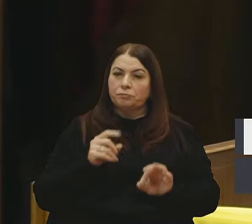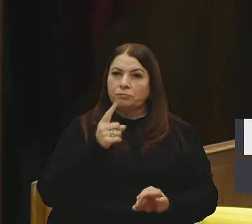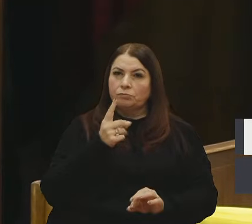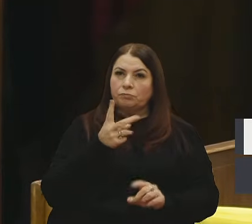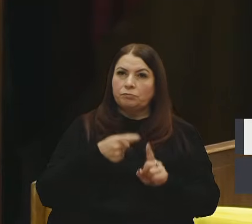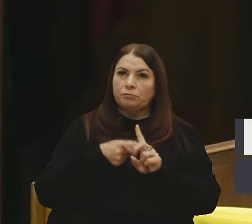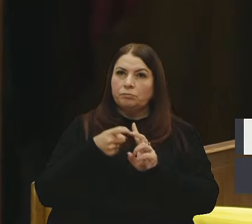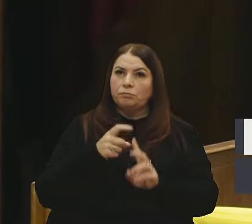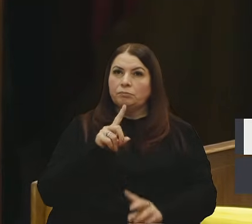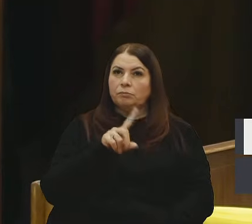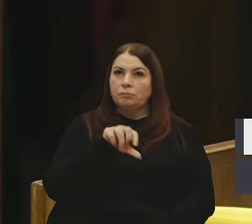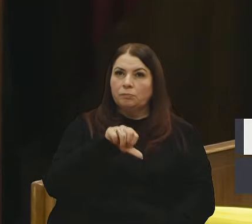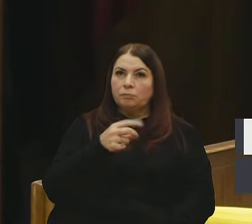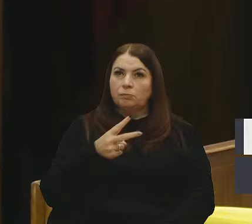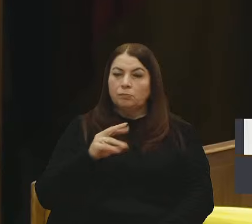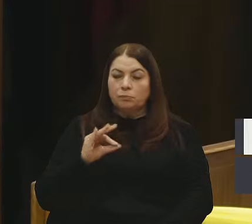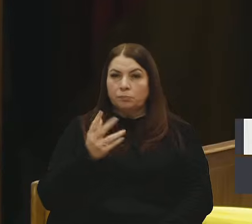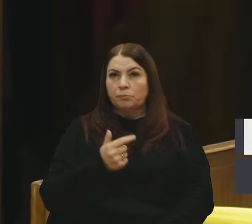meses,